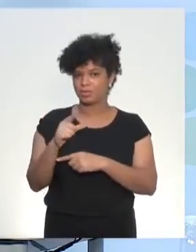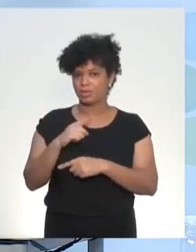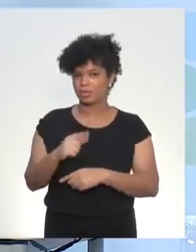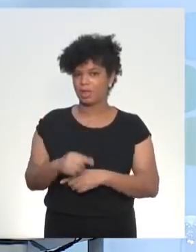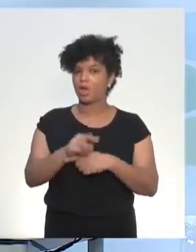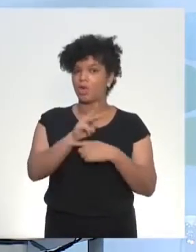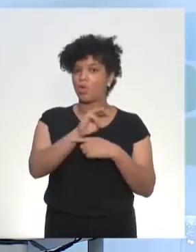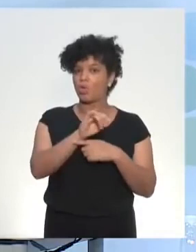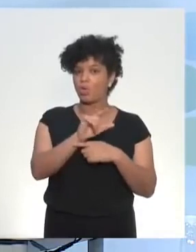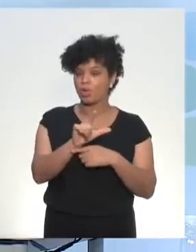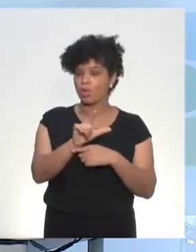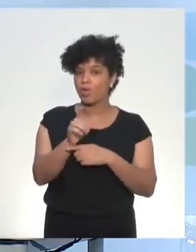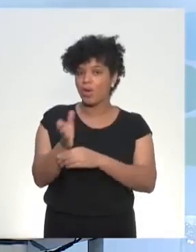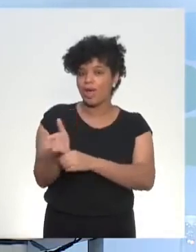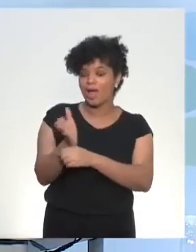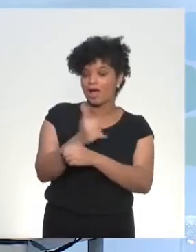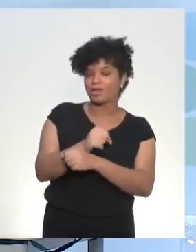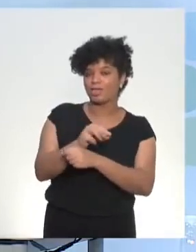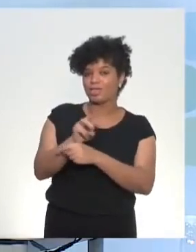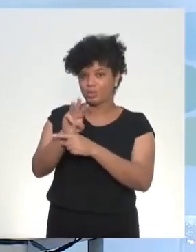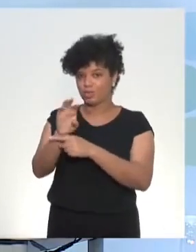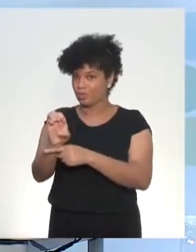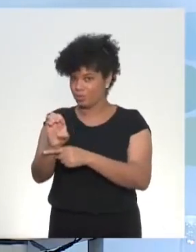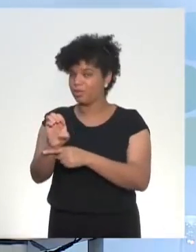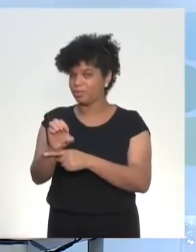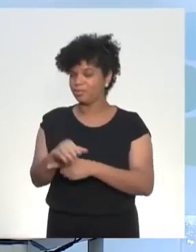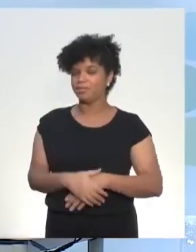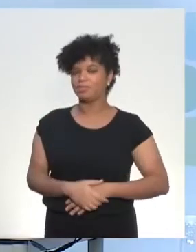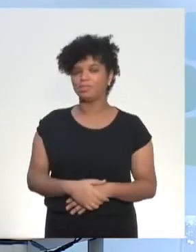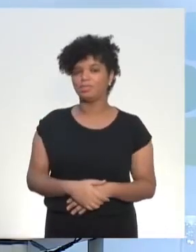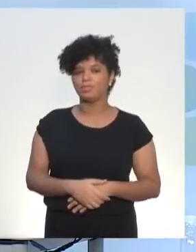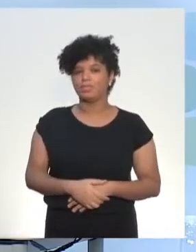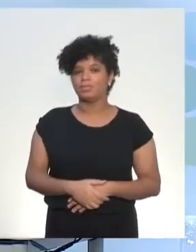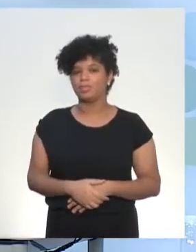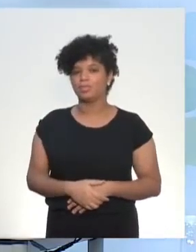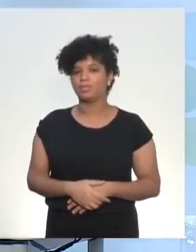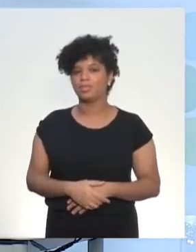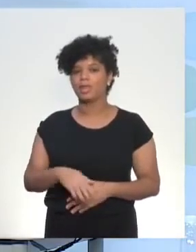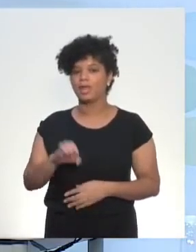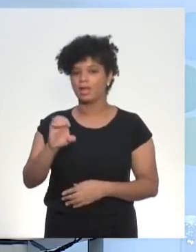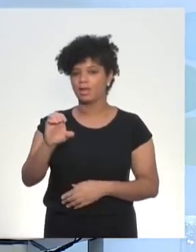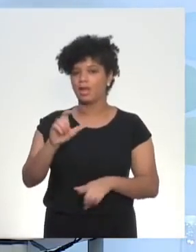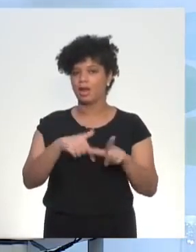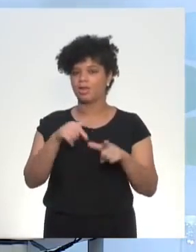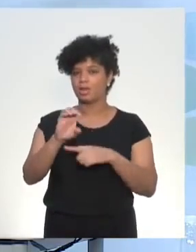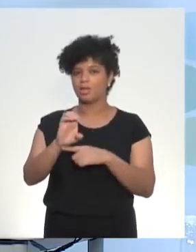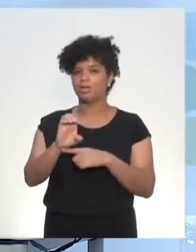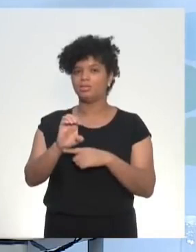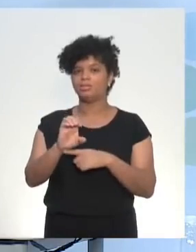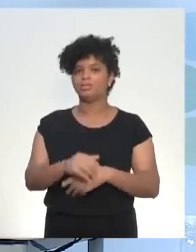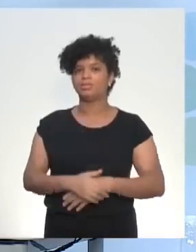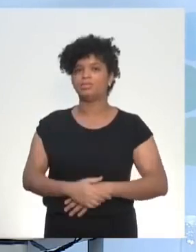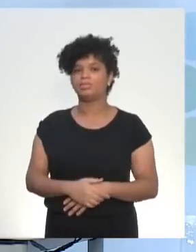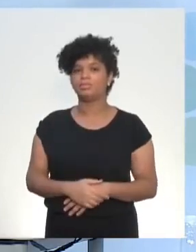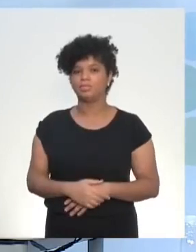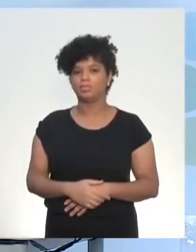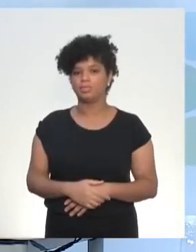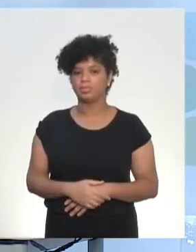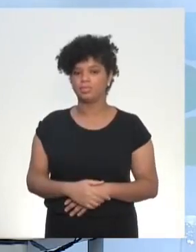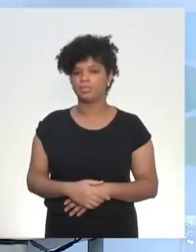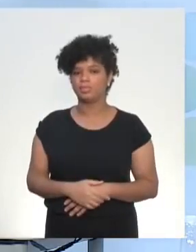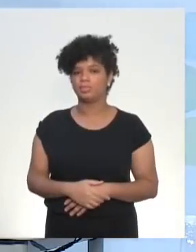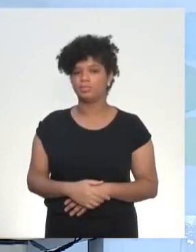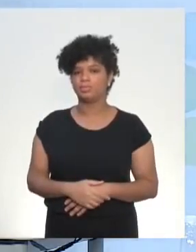na frente do we, né? Agora, a letter E. If you think about the future, you want it to be